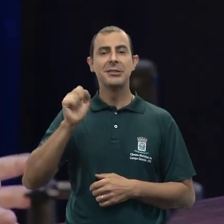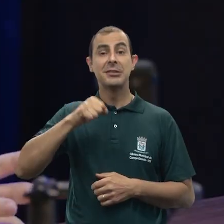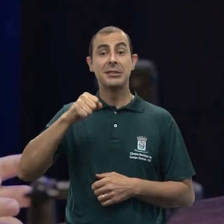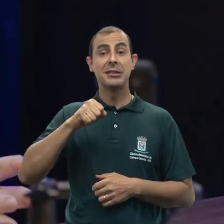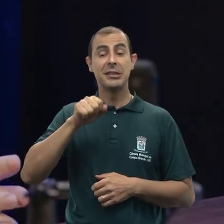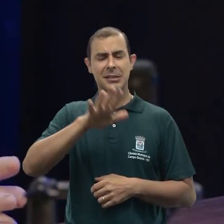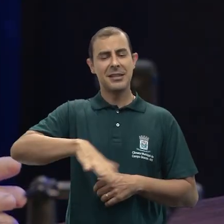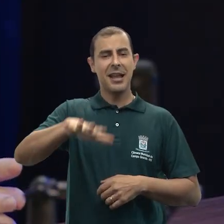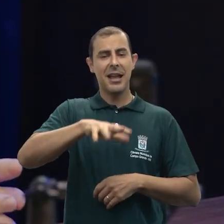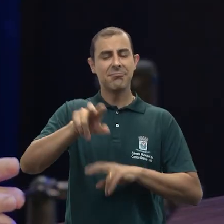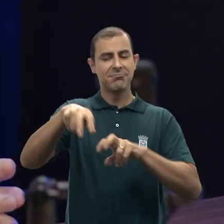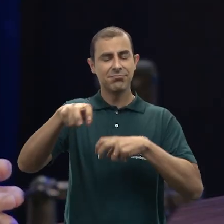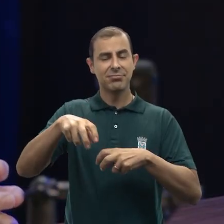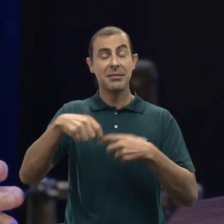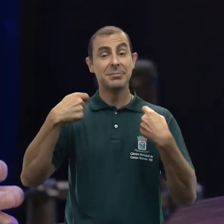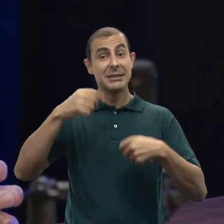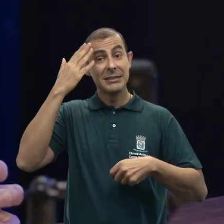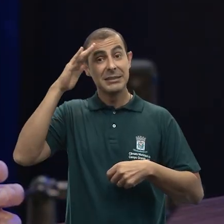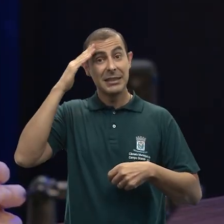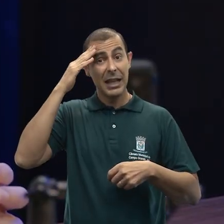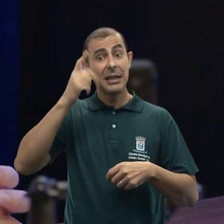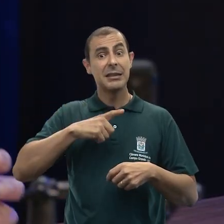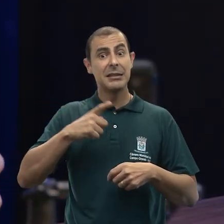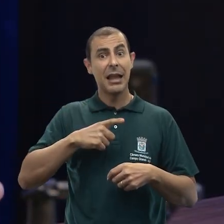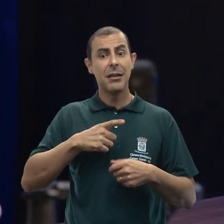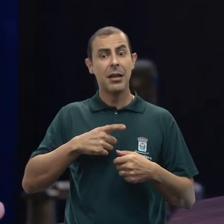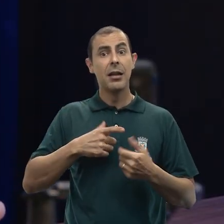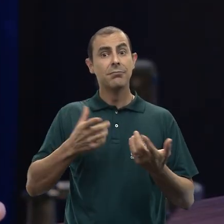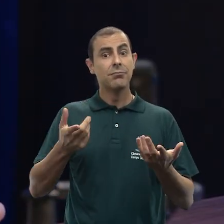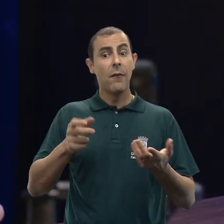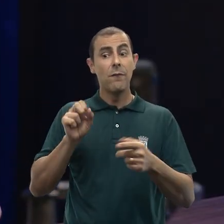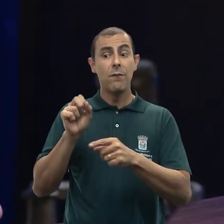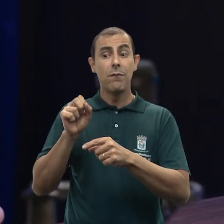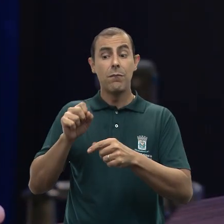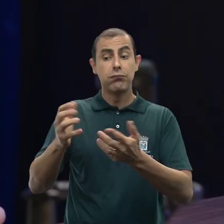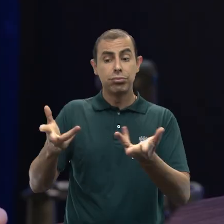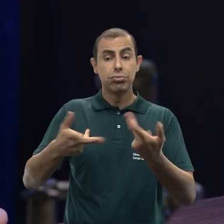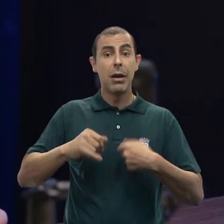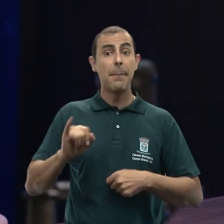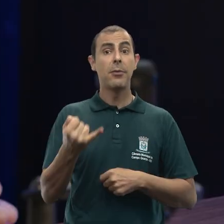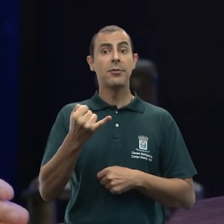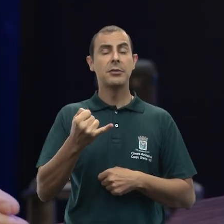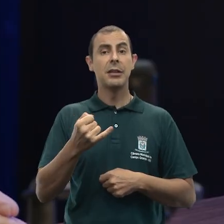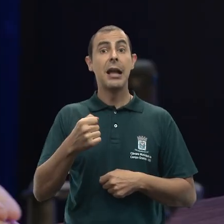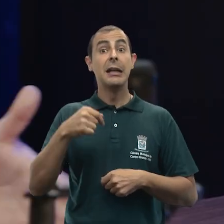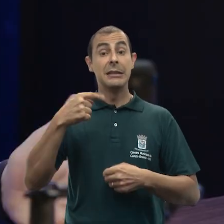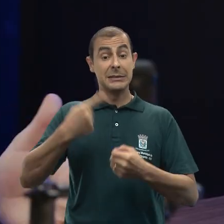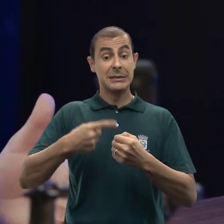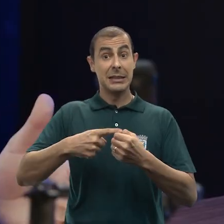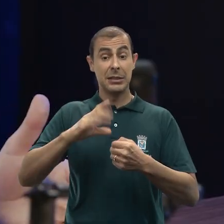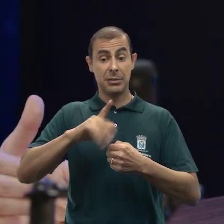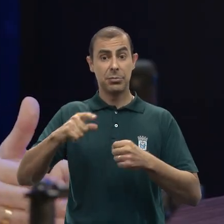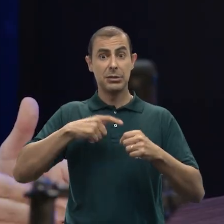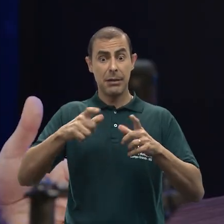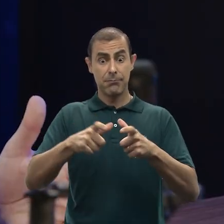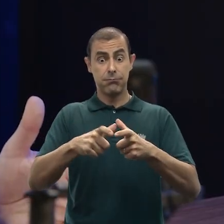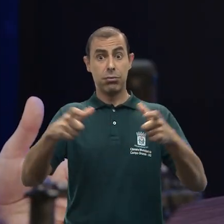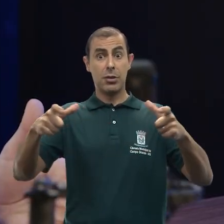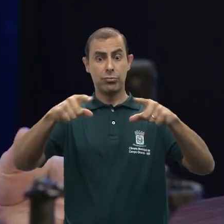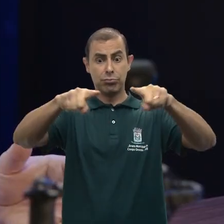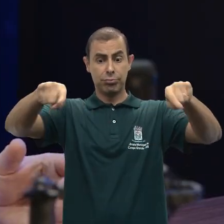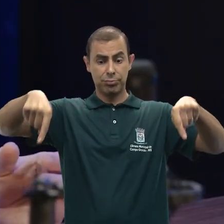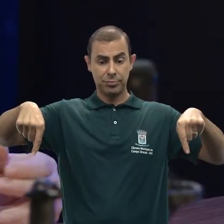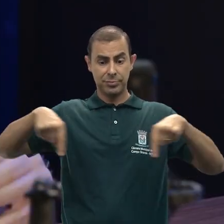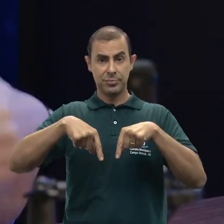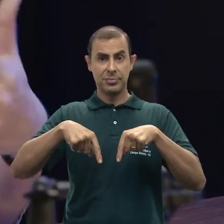Dentro do agronegócio, a gente tem que entender que nós temos muitas oportunidades em Campo Grande. Campo Grande, do ponto de vista territorial, é uma cidade muito